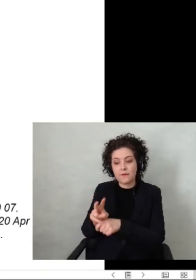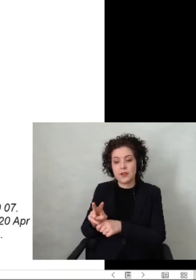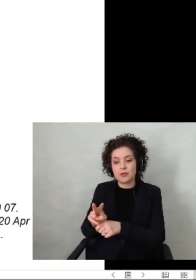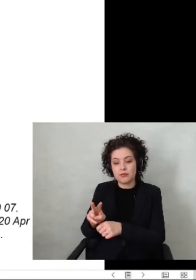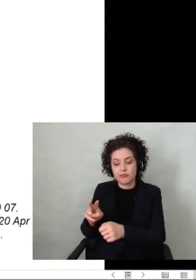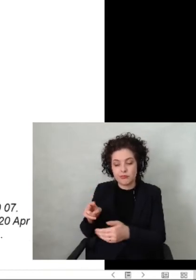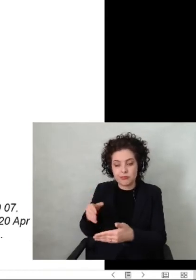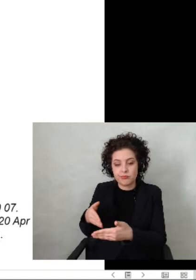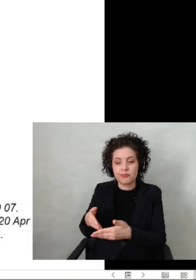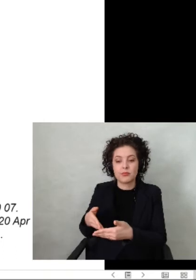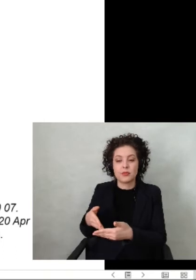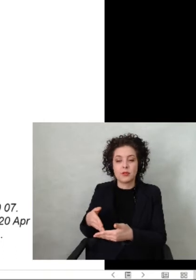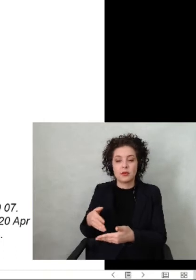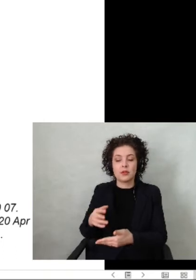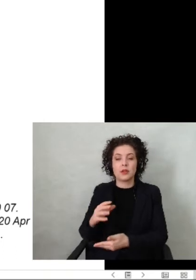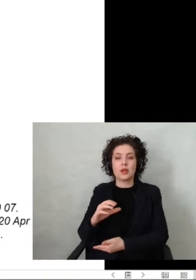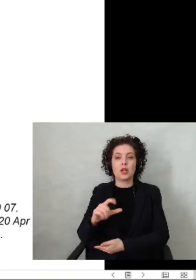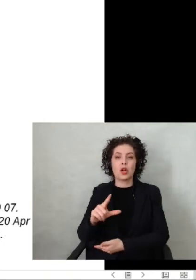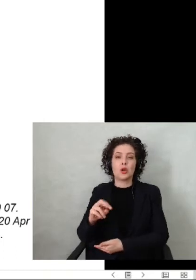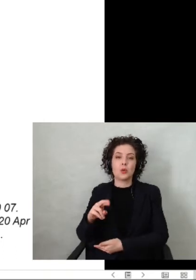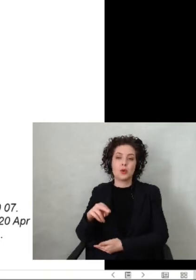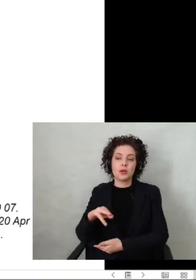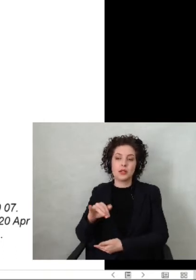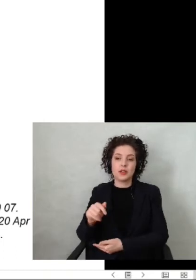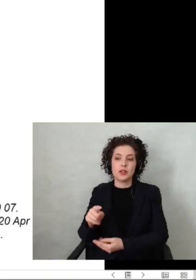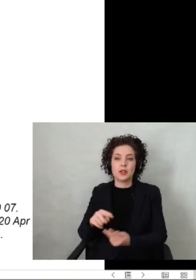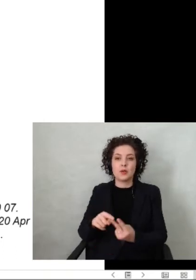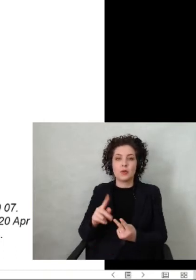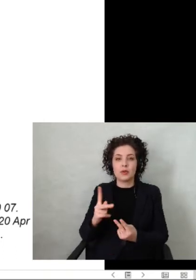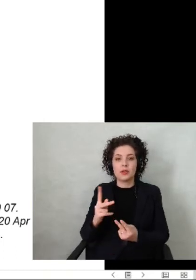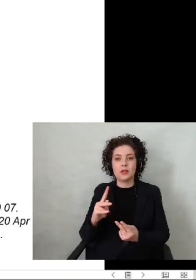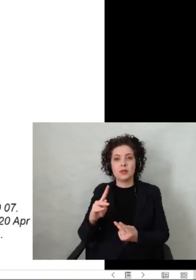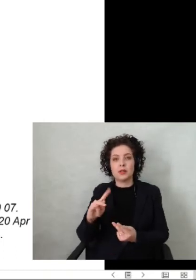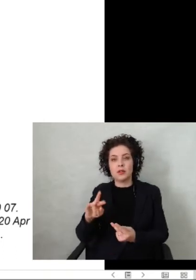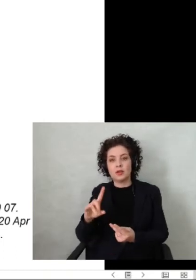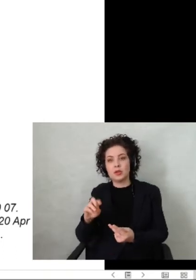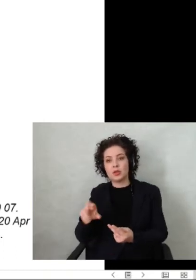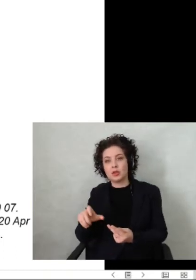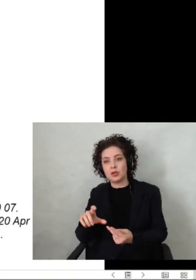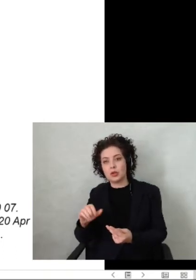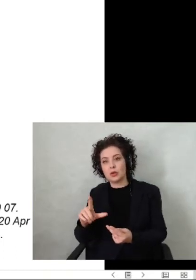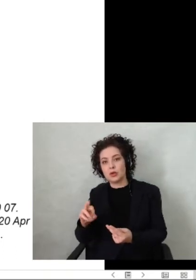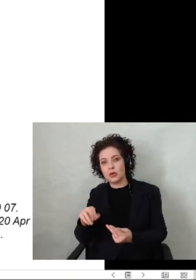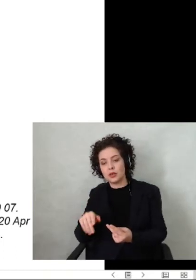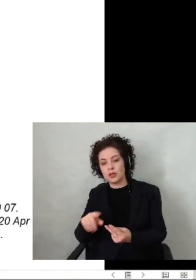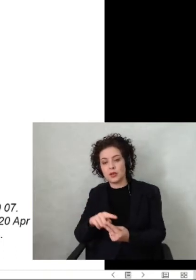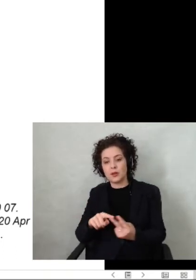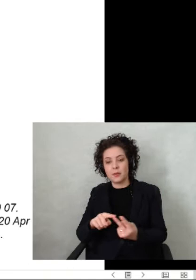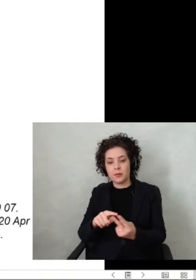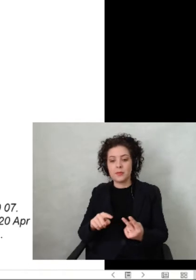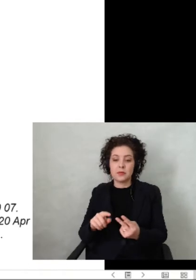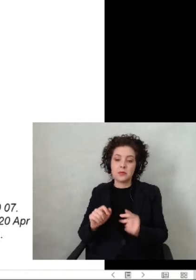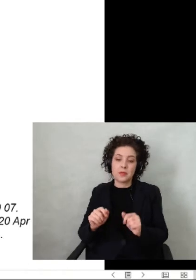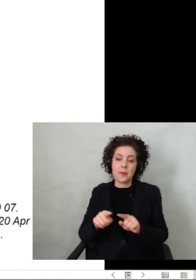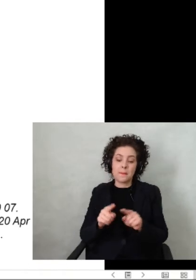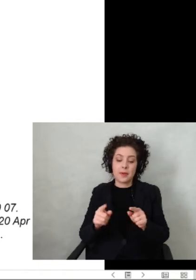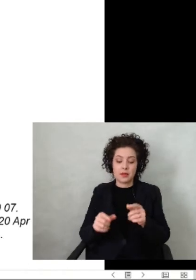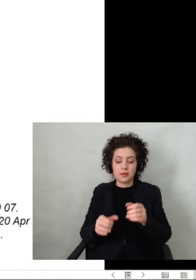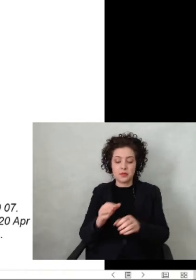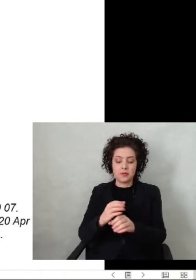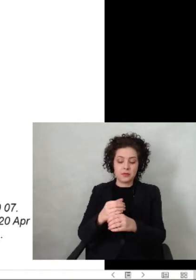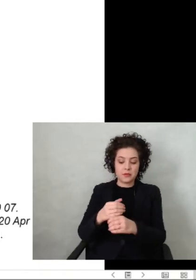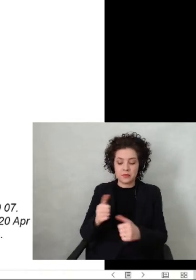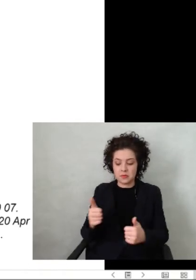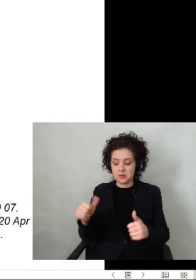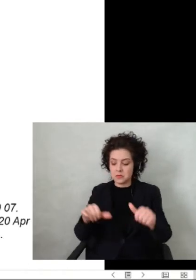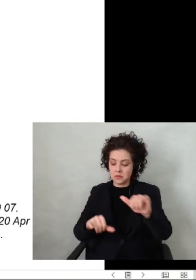a hidroxicloroquina e a cloroquina provavelmente também interagem no ECA2, mas os estudos in vitro mostram que eles